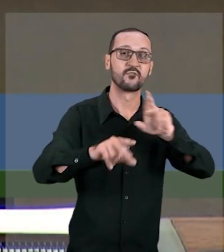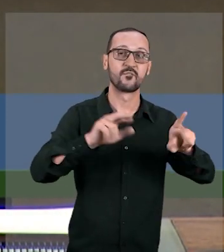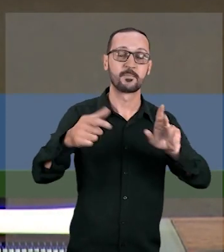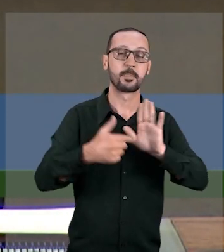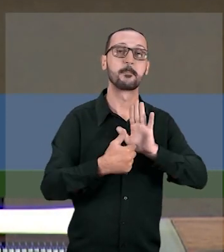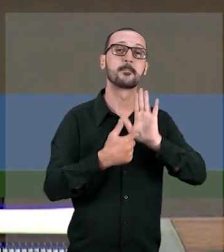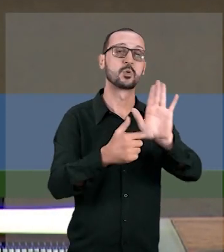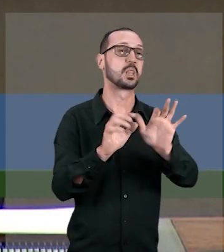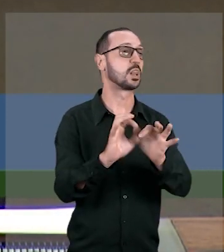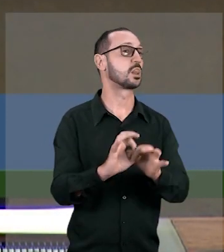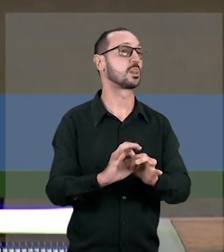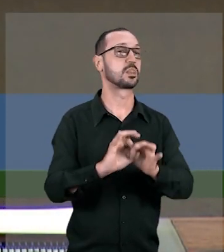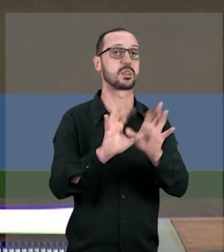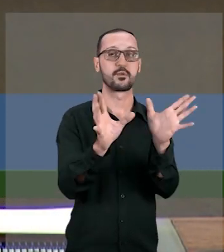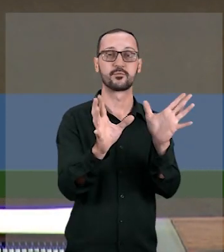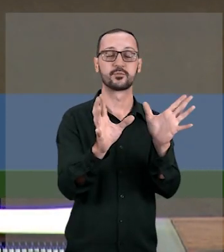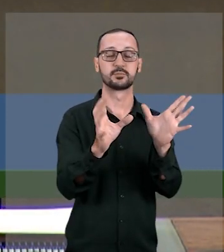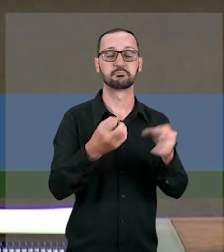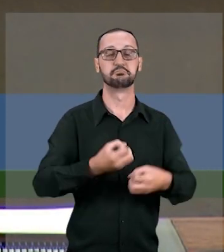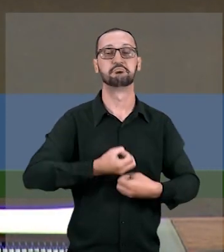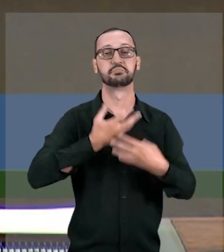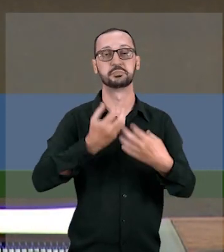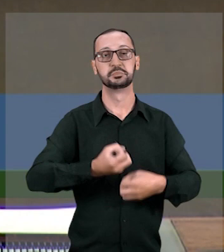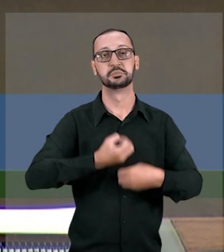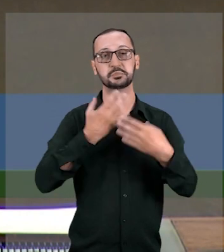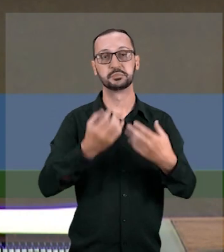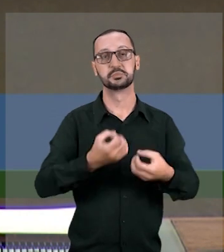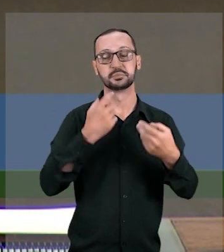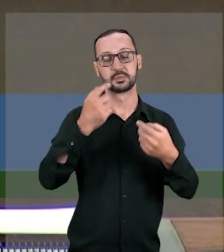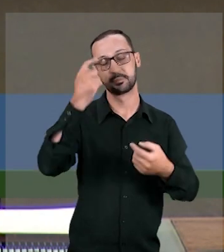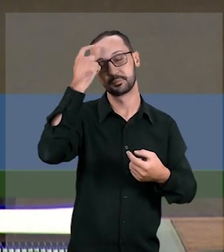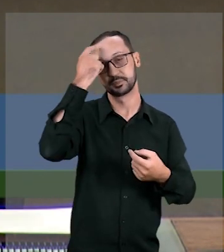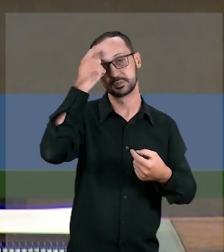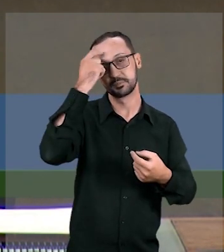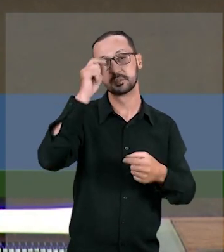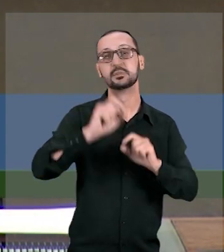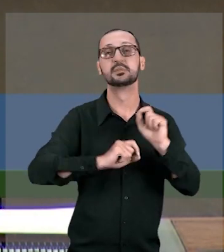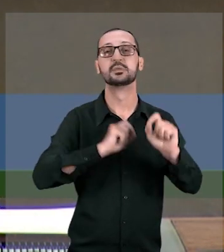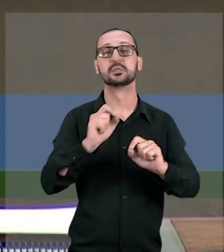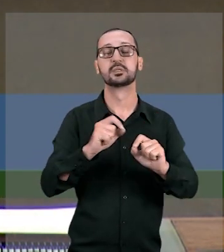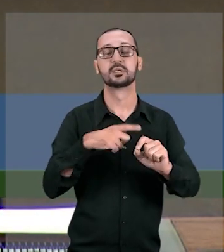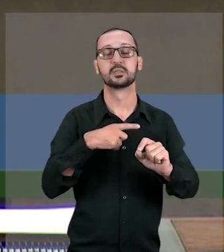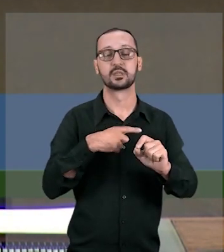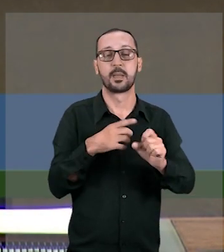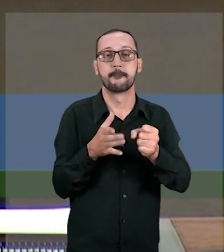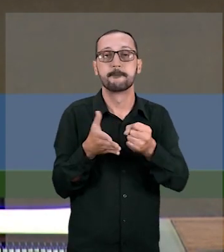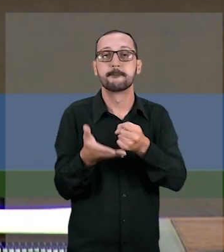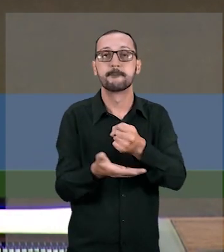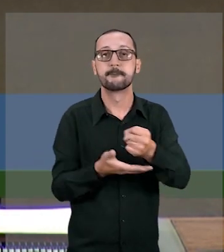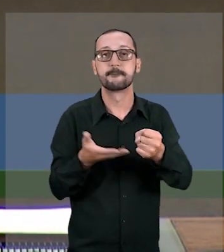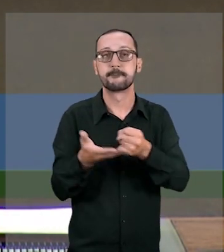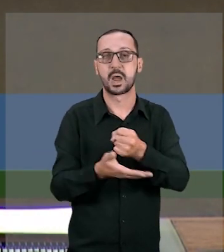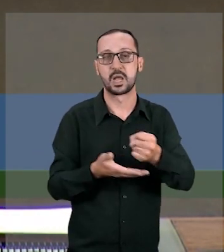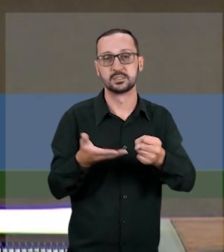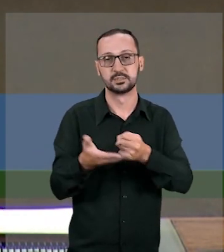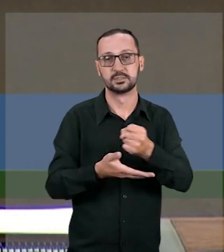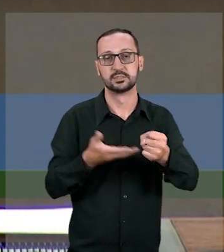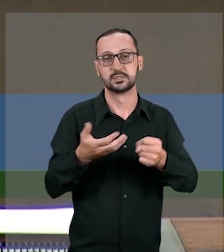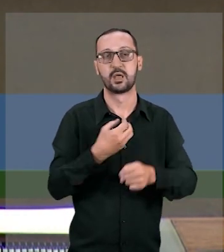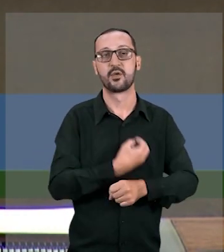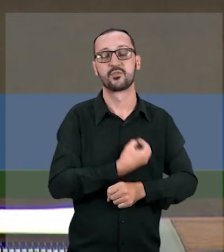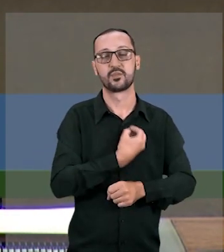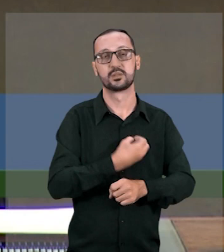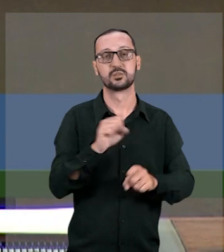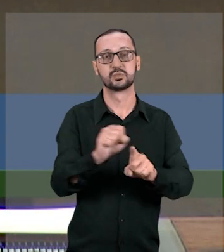livremente manifestadas num mercado livre de ideias que deve pautar a vida